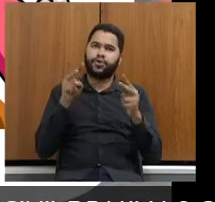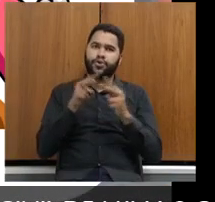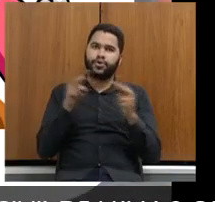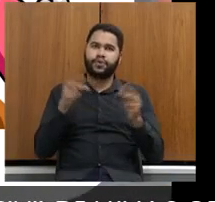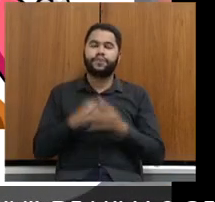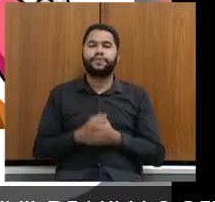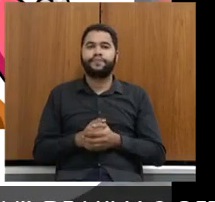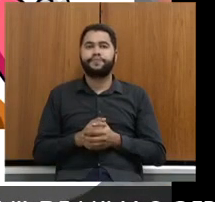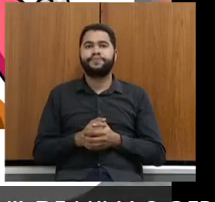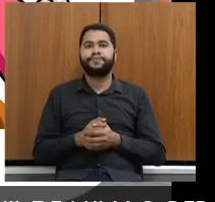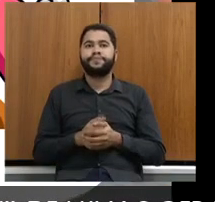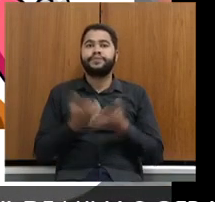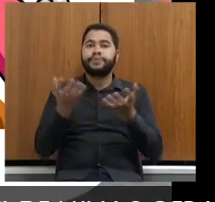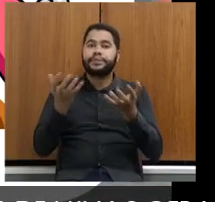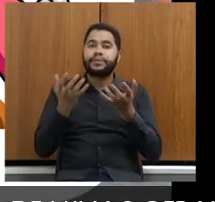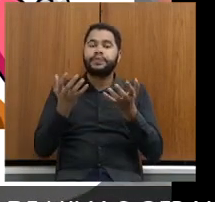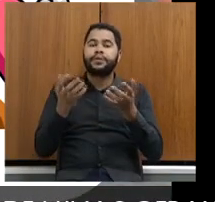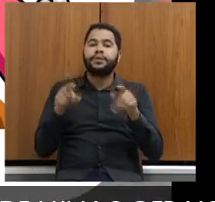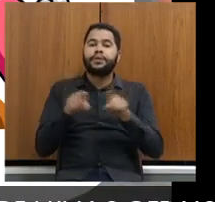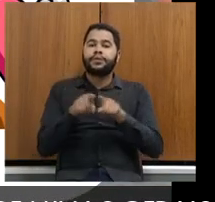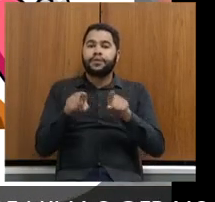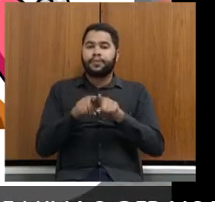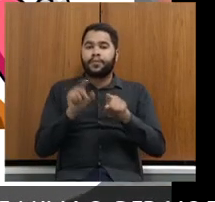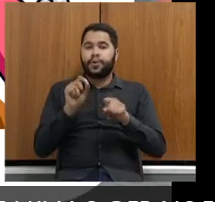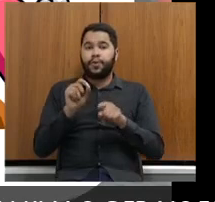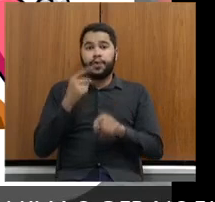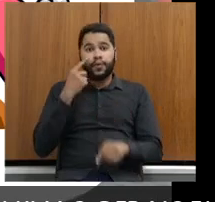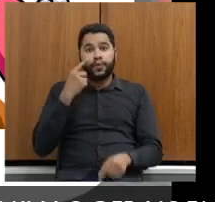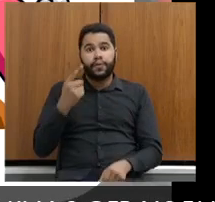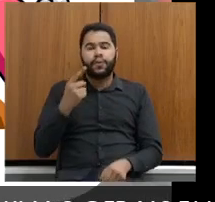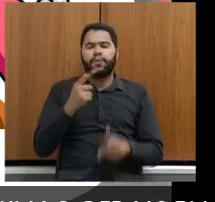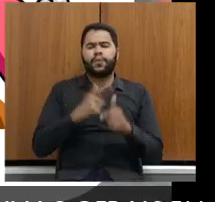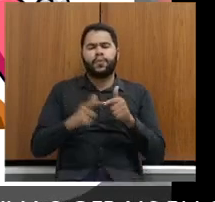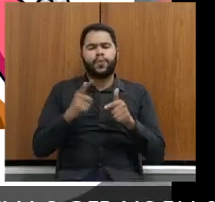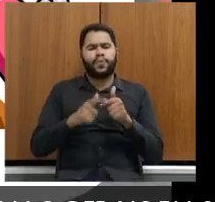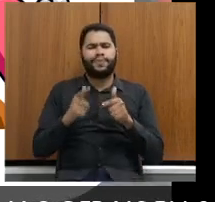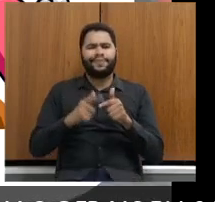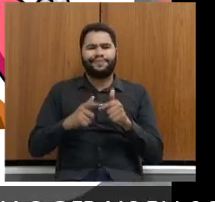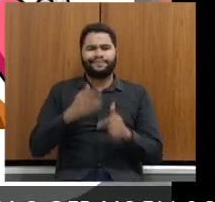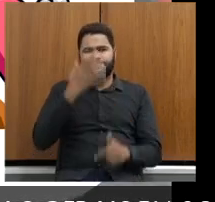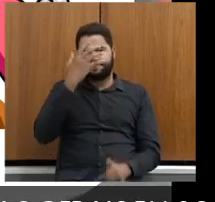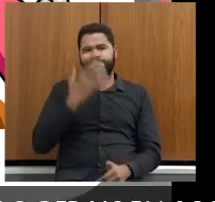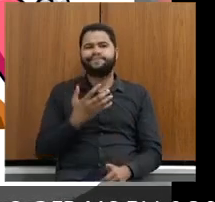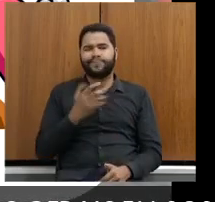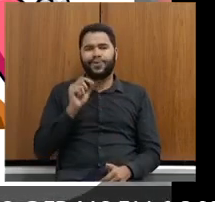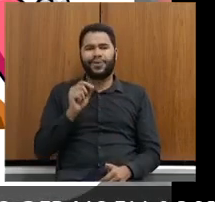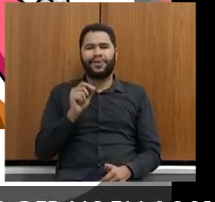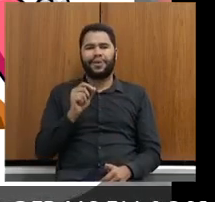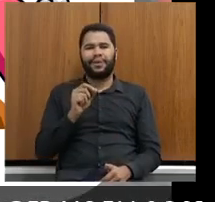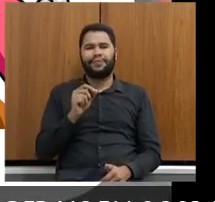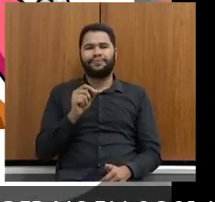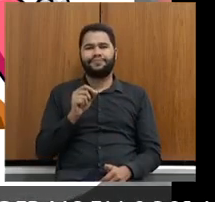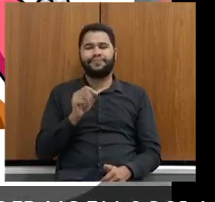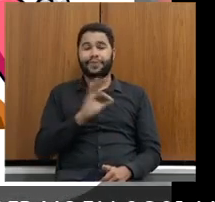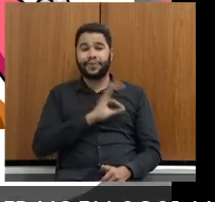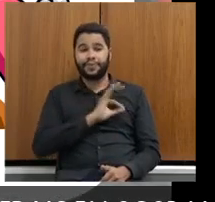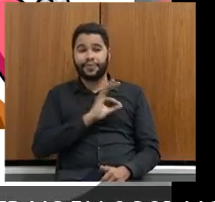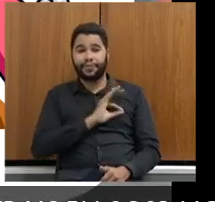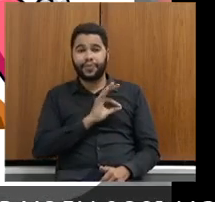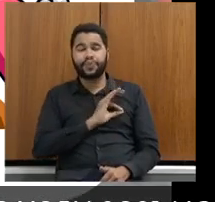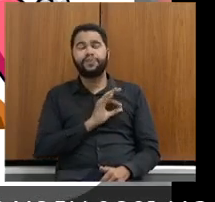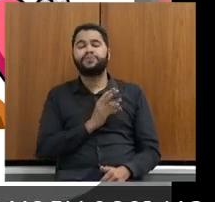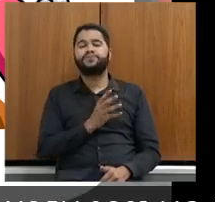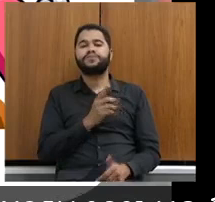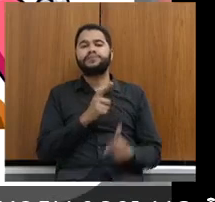é nós queremos também comanda porque a gente viu que era um problema sério das polícias assar